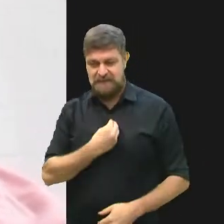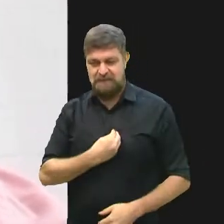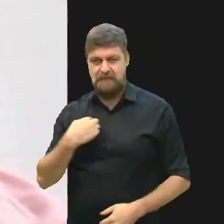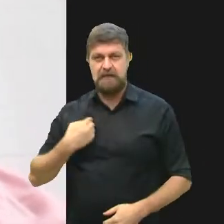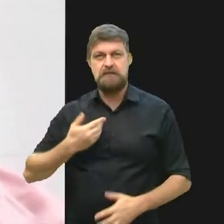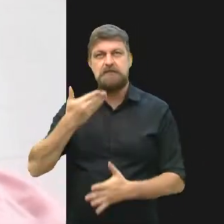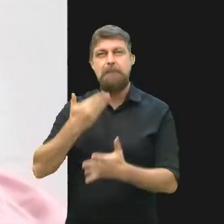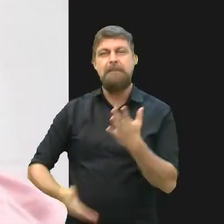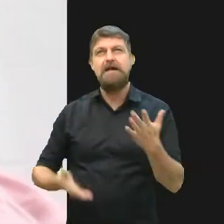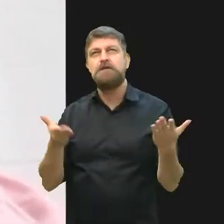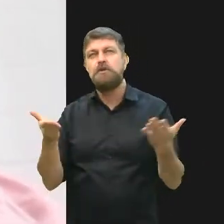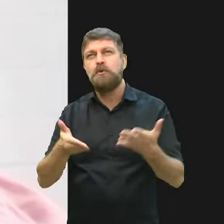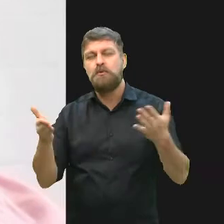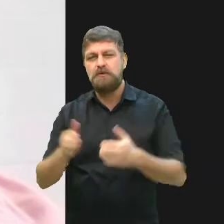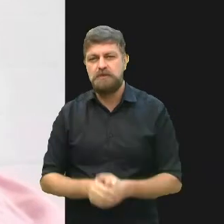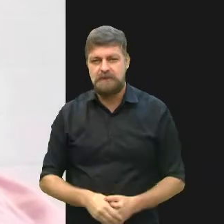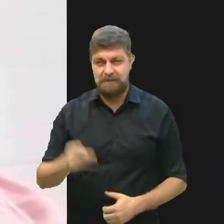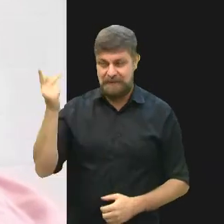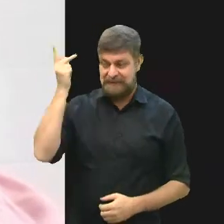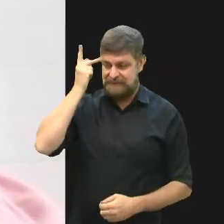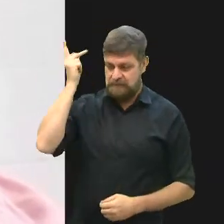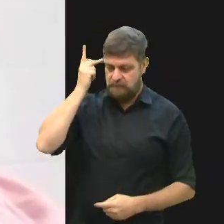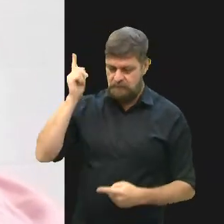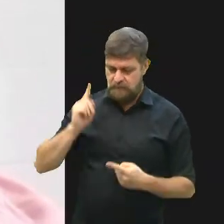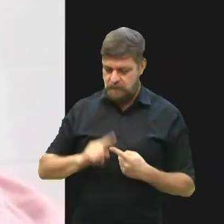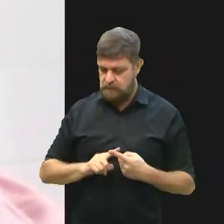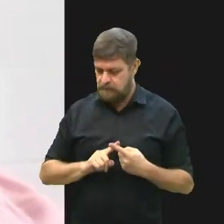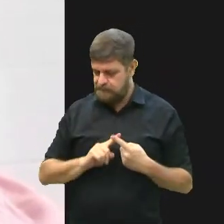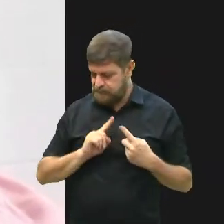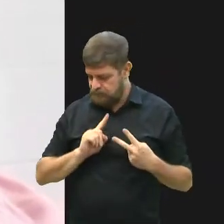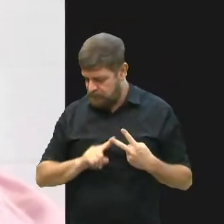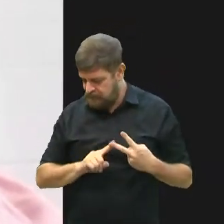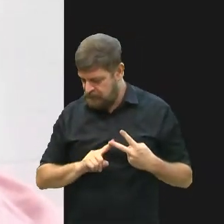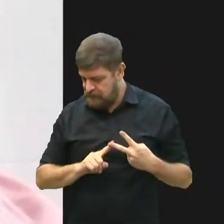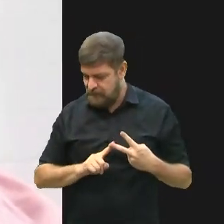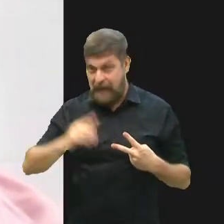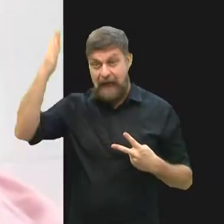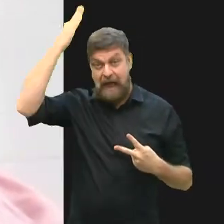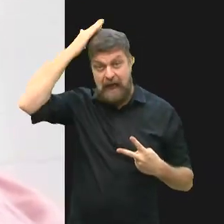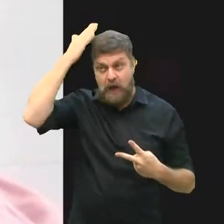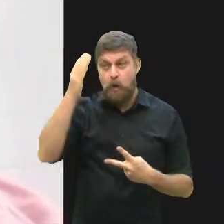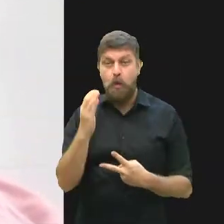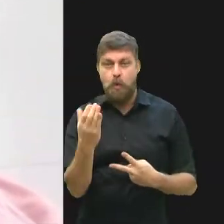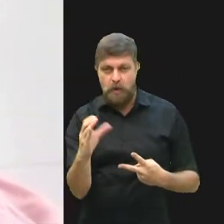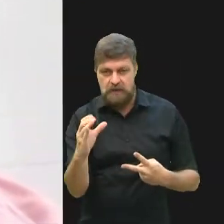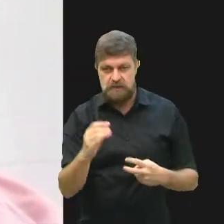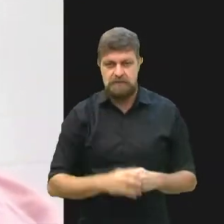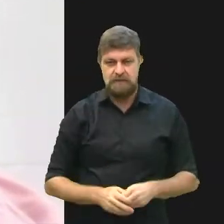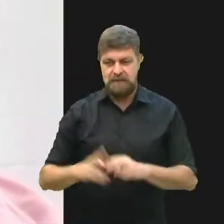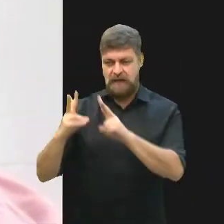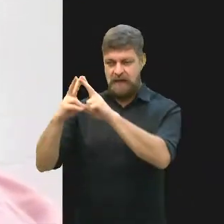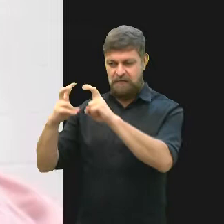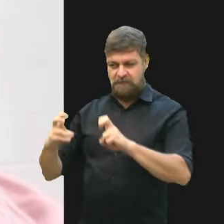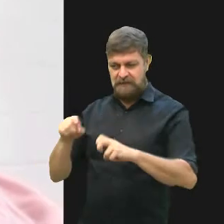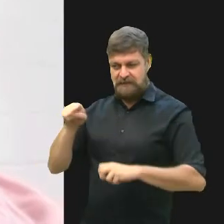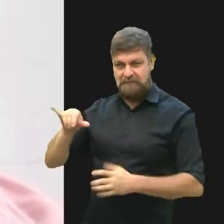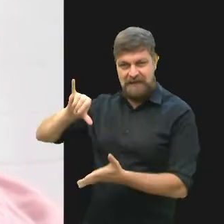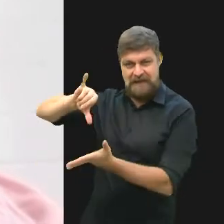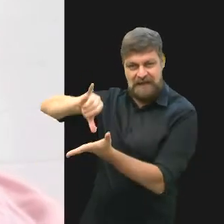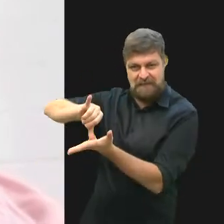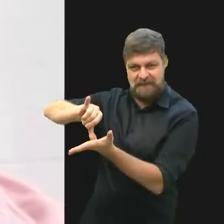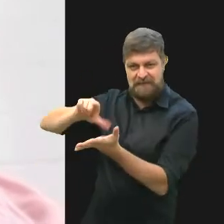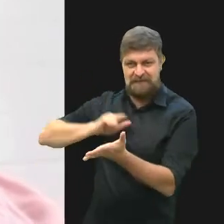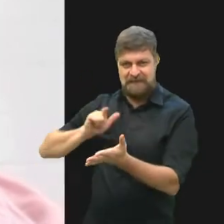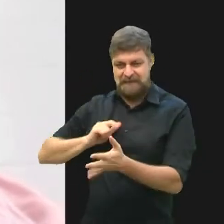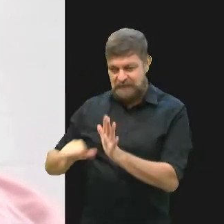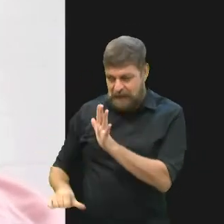perde hoje para São Paulo e para Curitiba. Florianópolis é a outra capital que está à